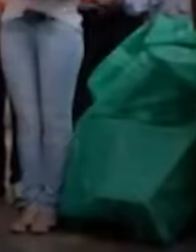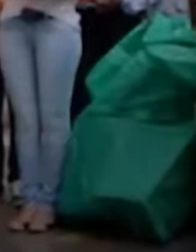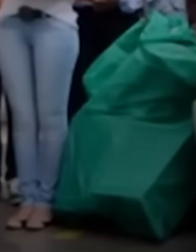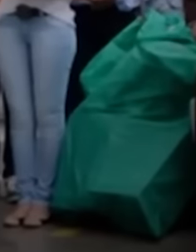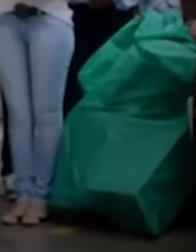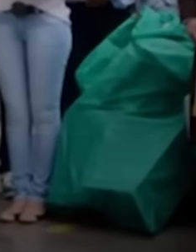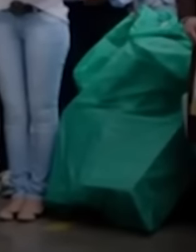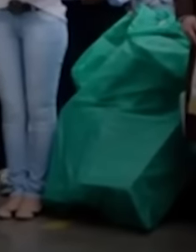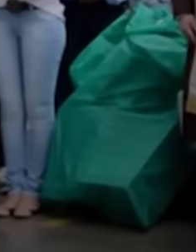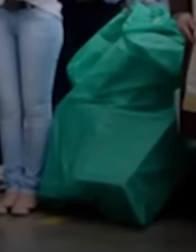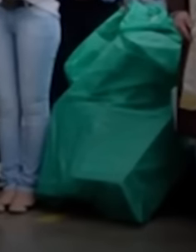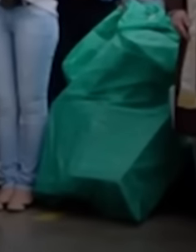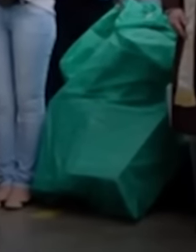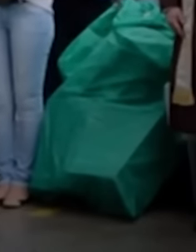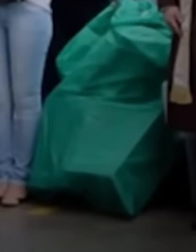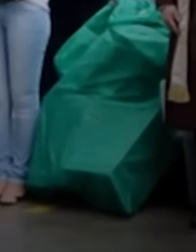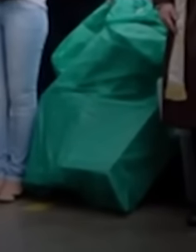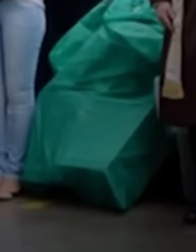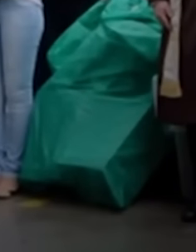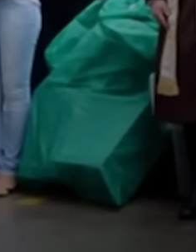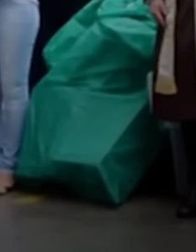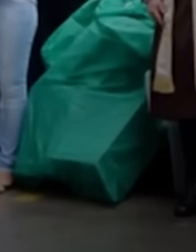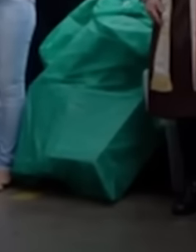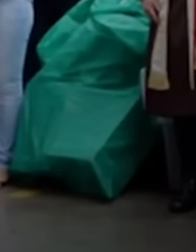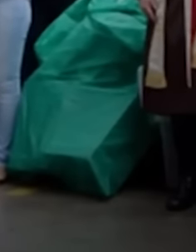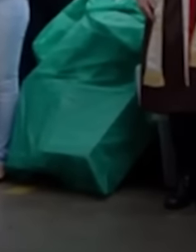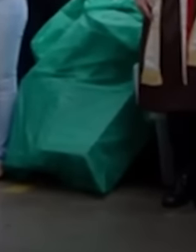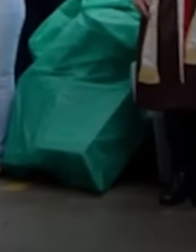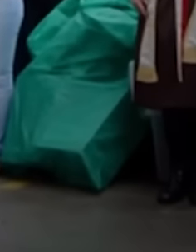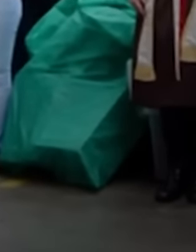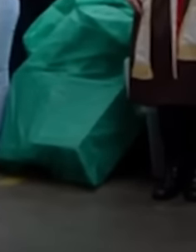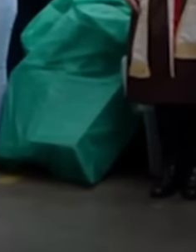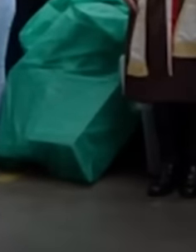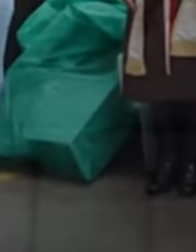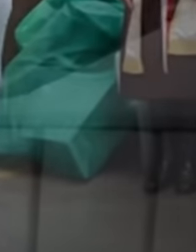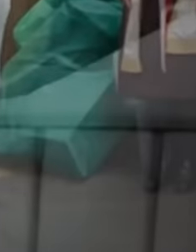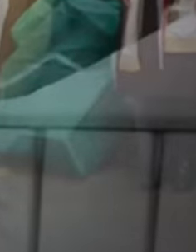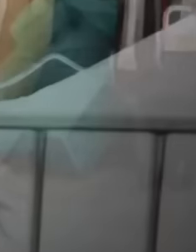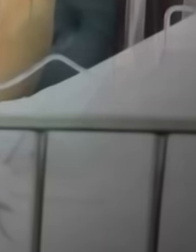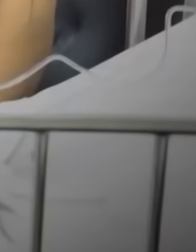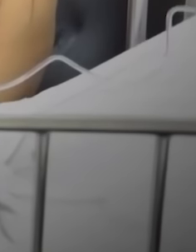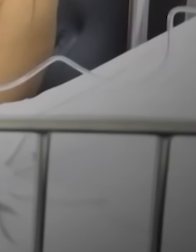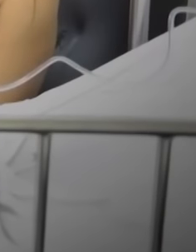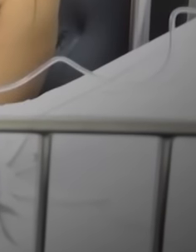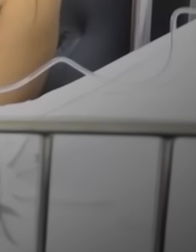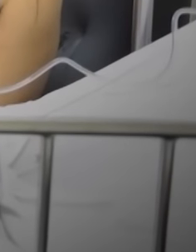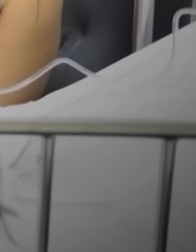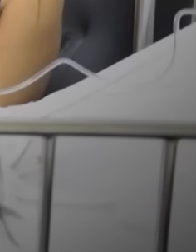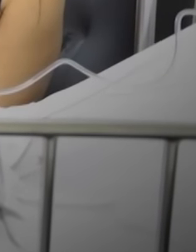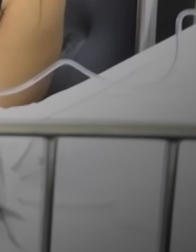Considerando ainda o número de enfermos que foram atendidos nos hospitais e nas casas pelos filhos de